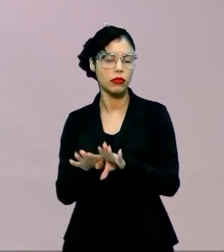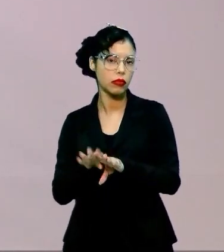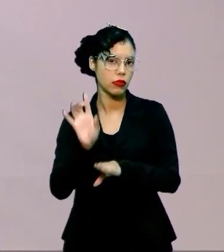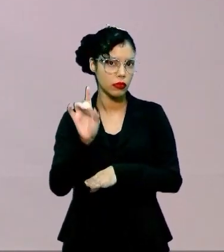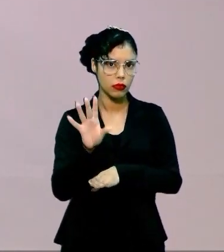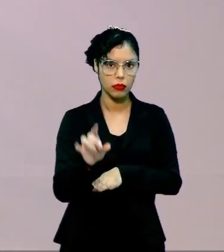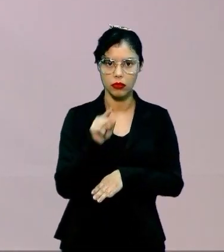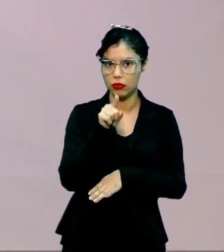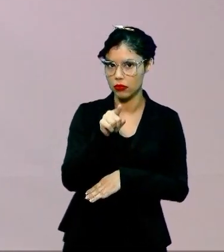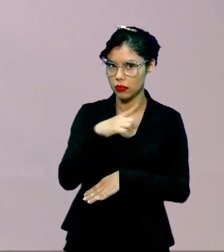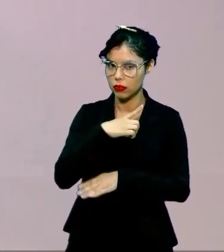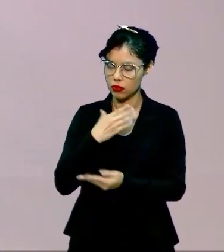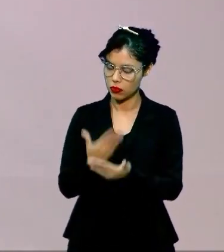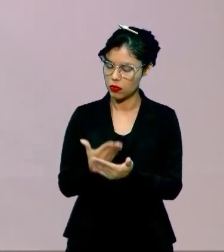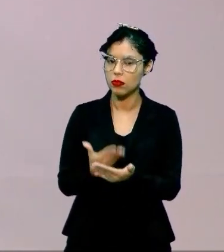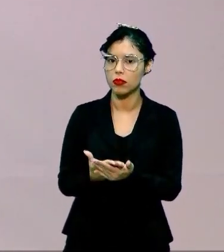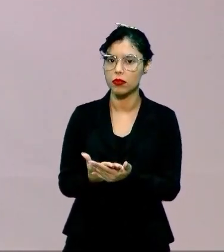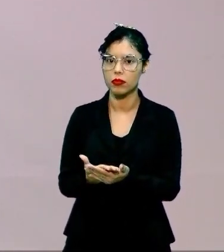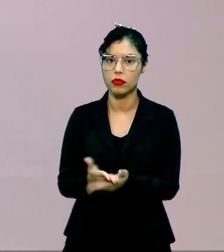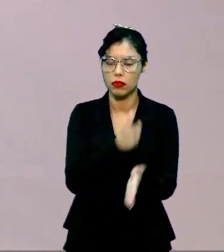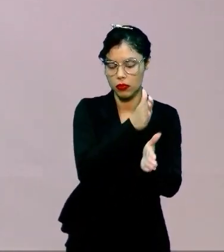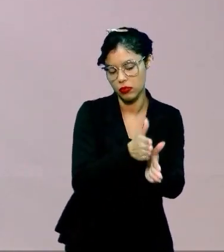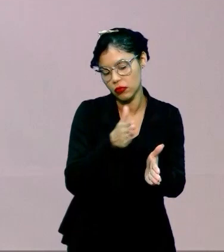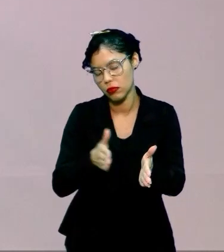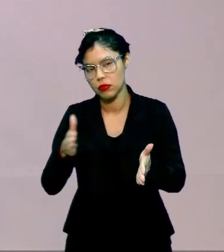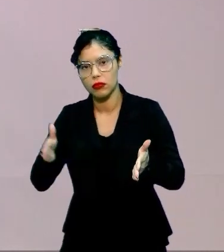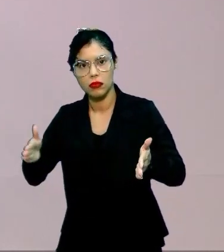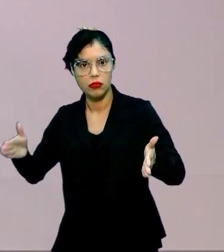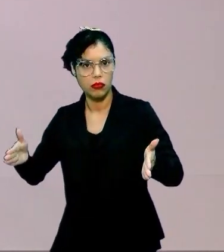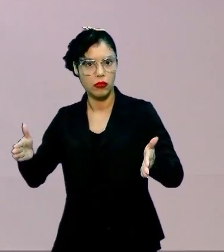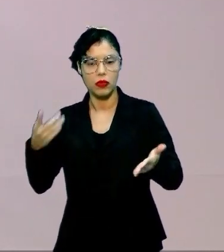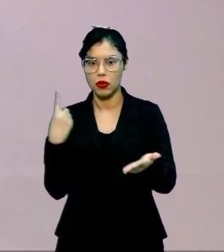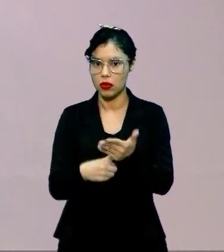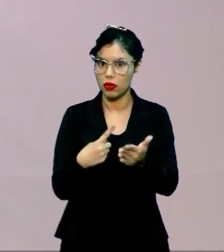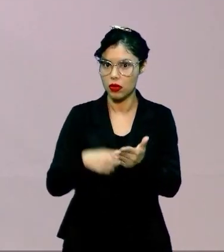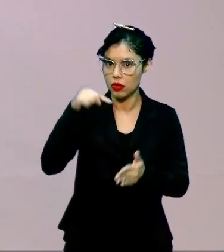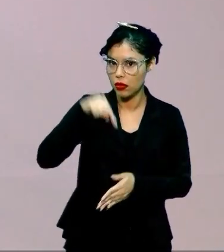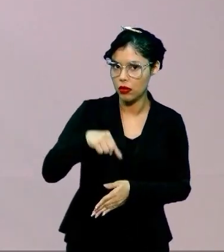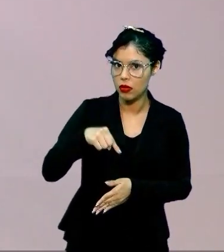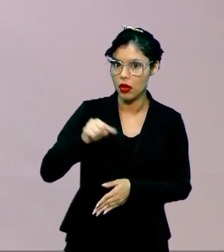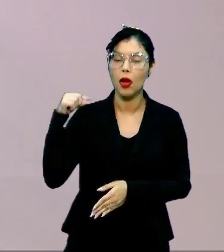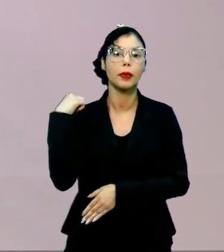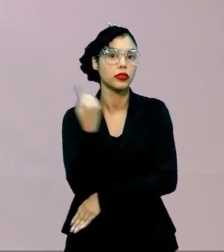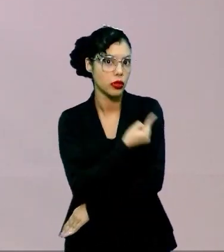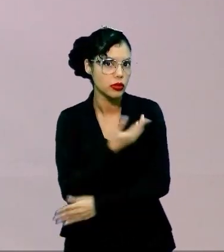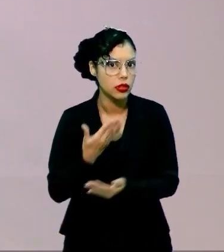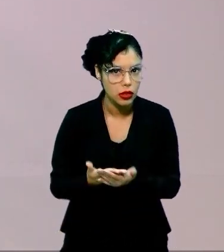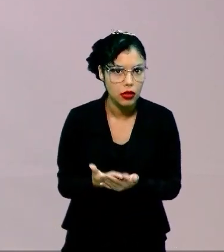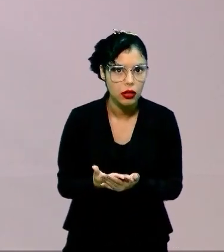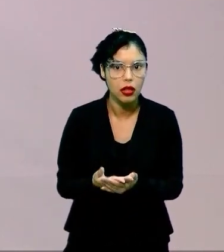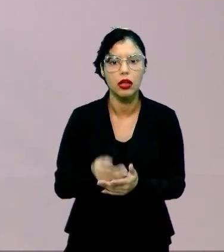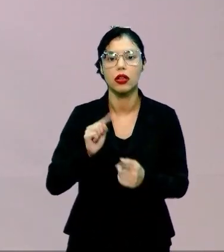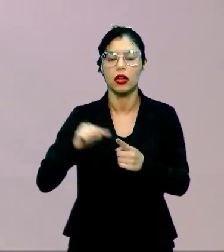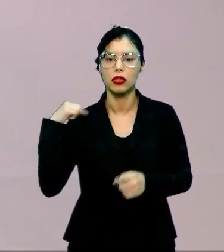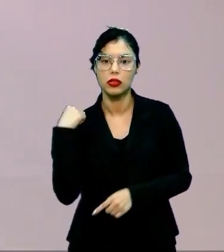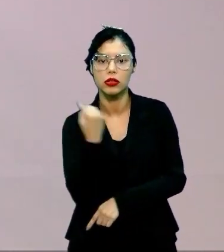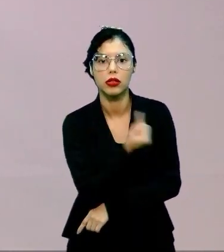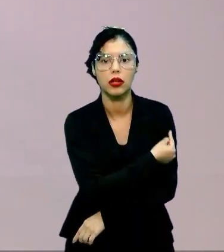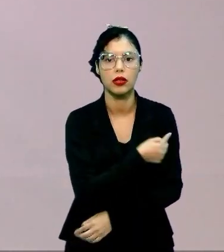Se vocês estiverem estudando numa sequência, não considerem essa sequência para as nossas aulas. Nós